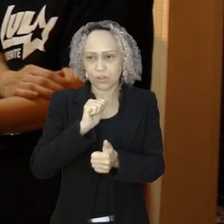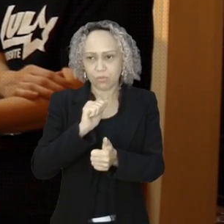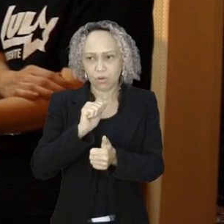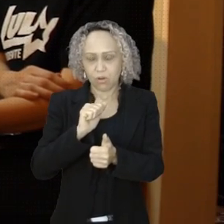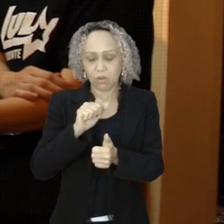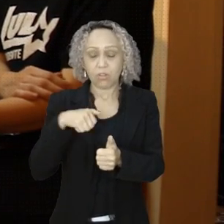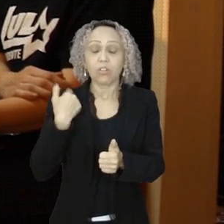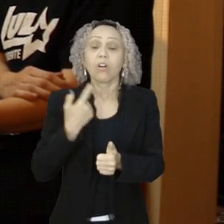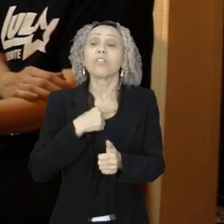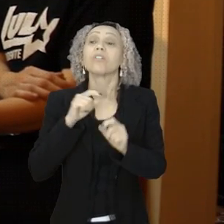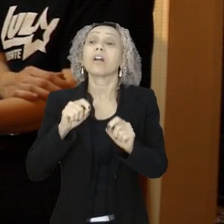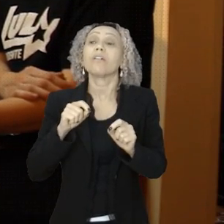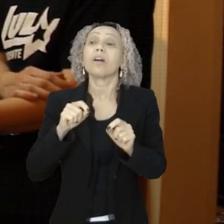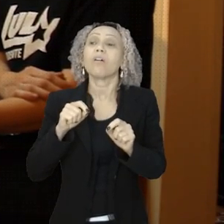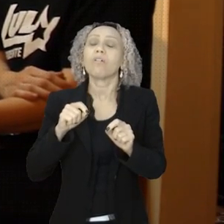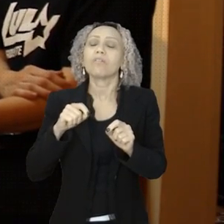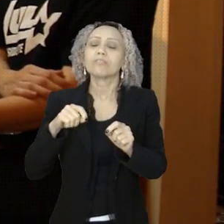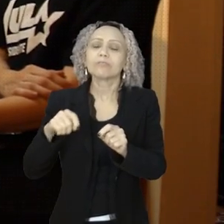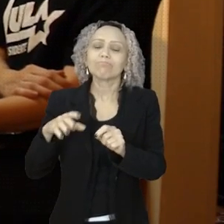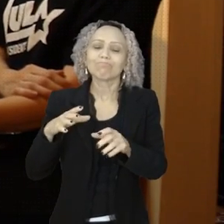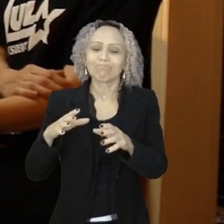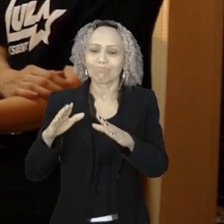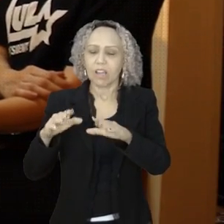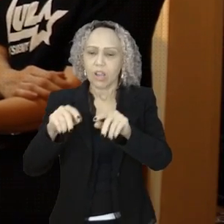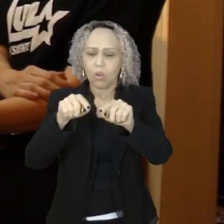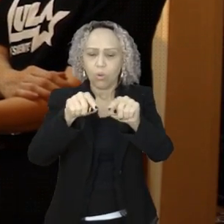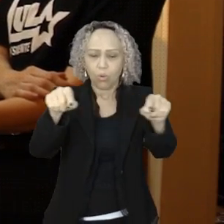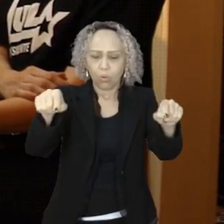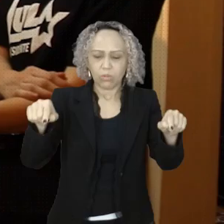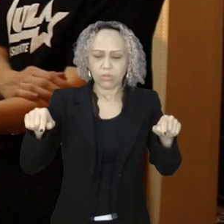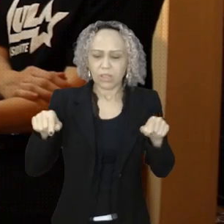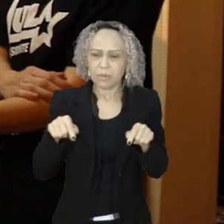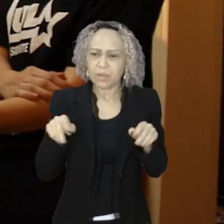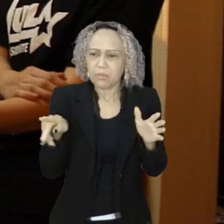nos campinhos da periferia da cidade, não raro com...